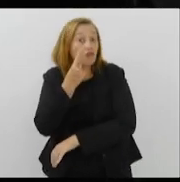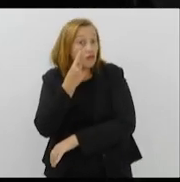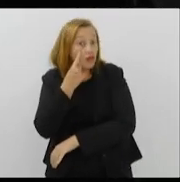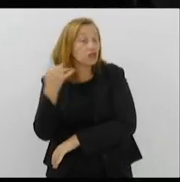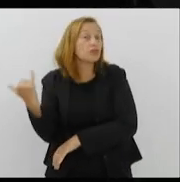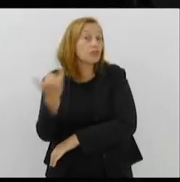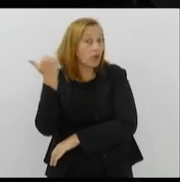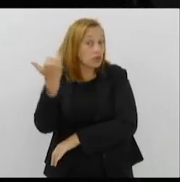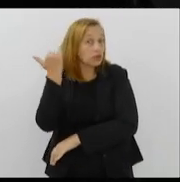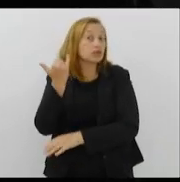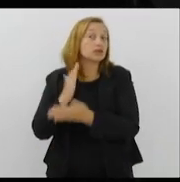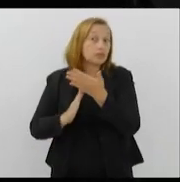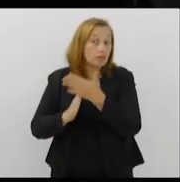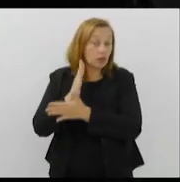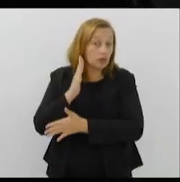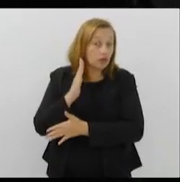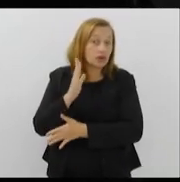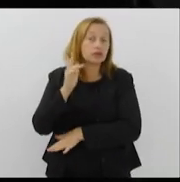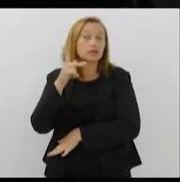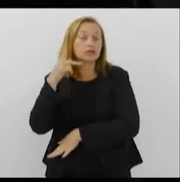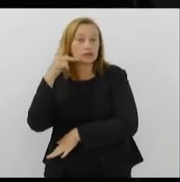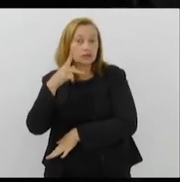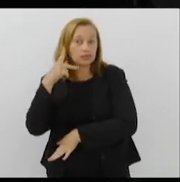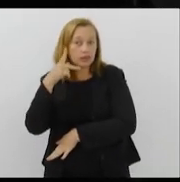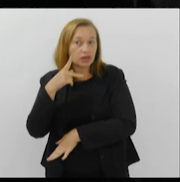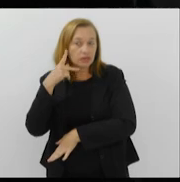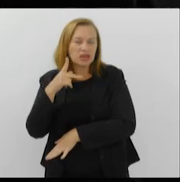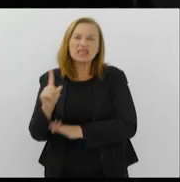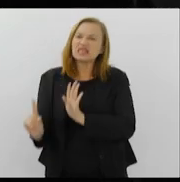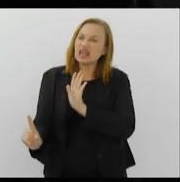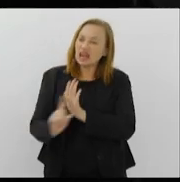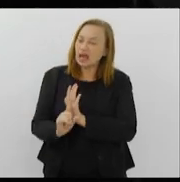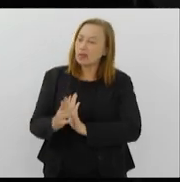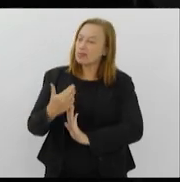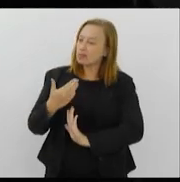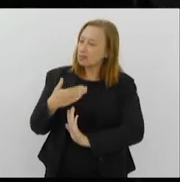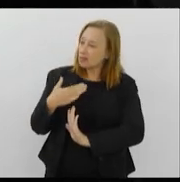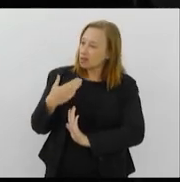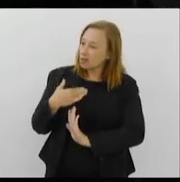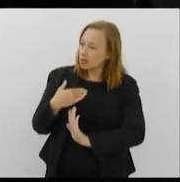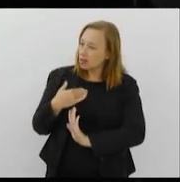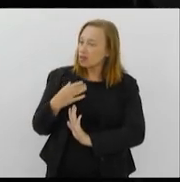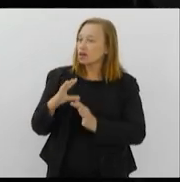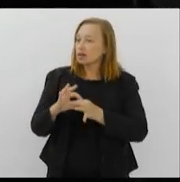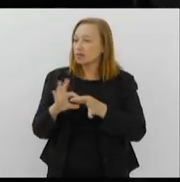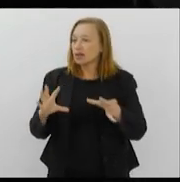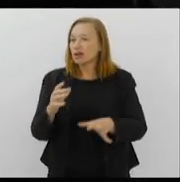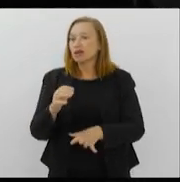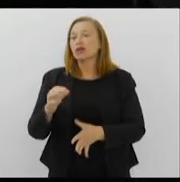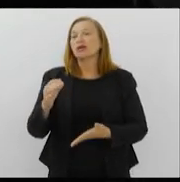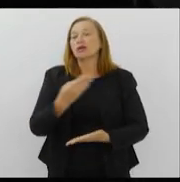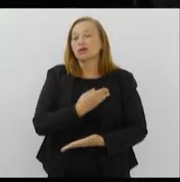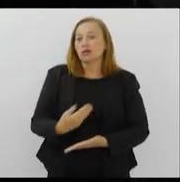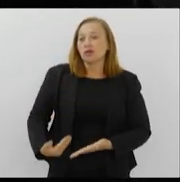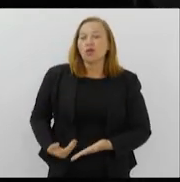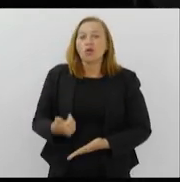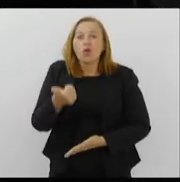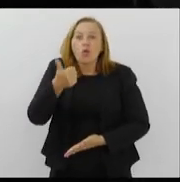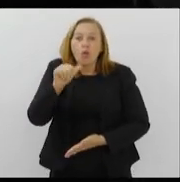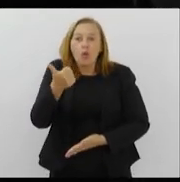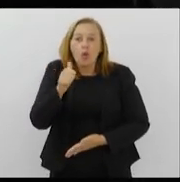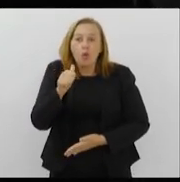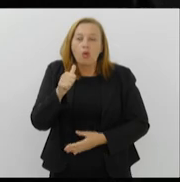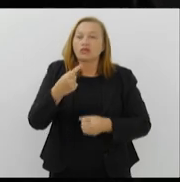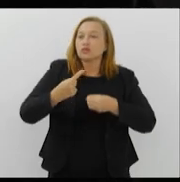que foi aprovar nesse parlamento essa lei de minha autoria, sancionada pelo governador. 11